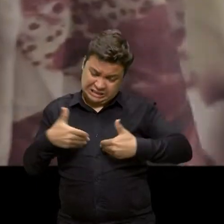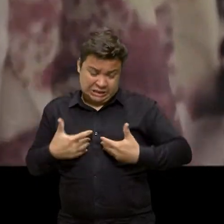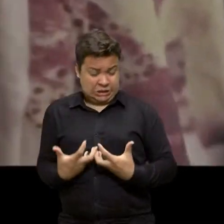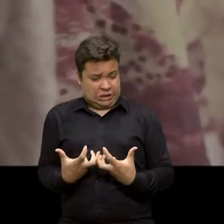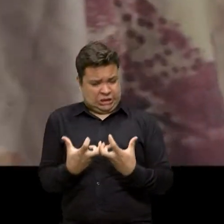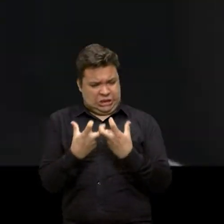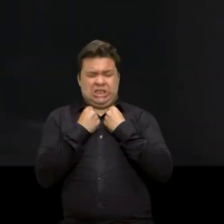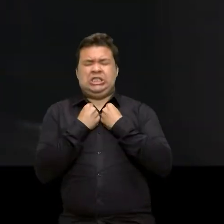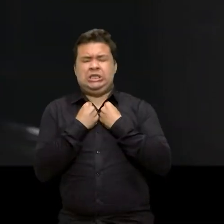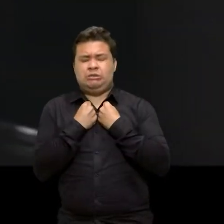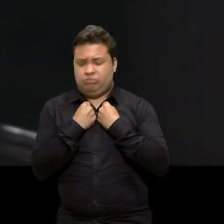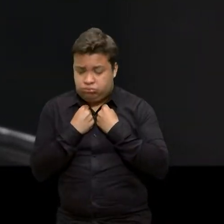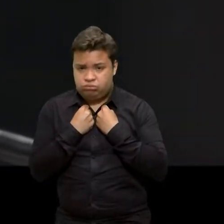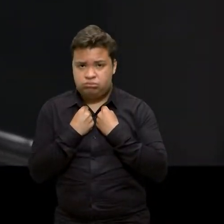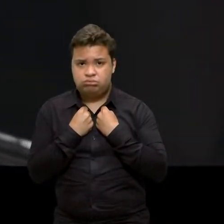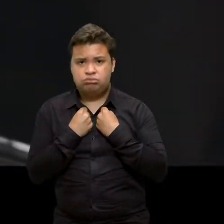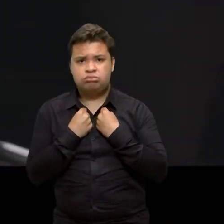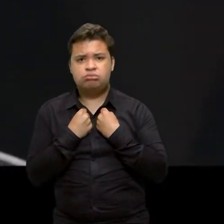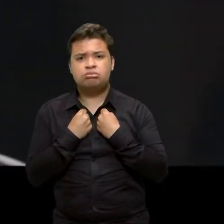a fome me